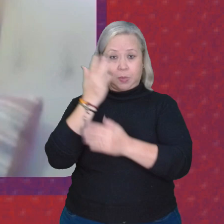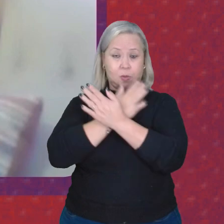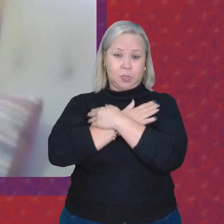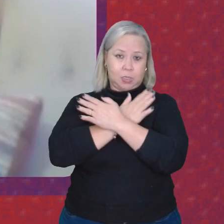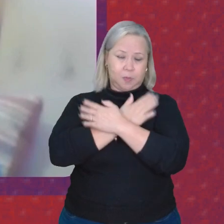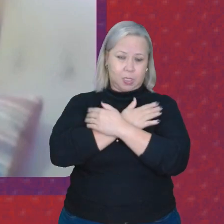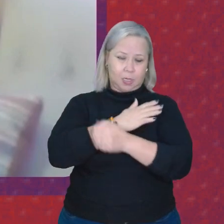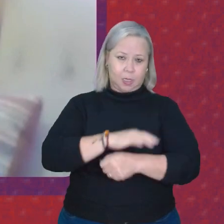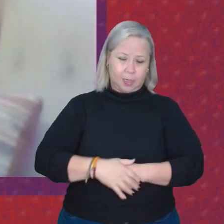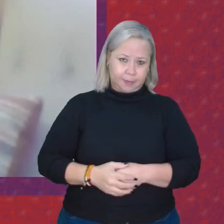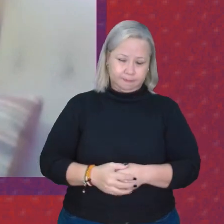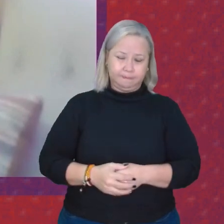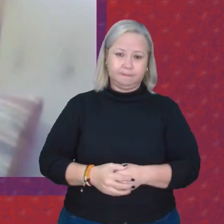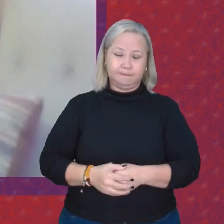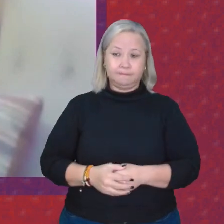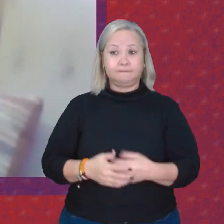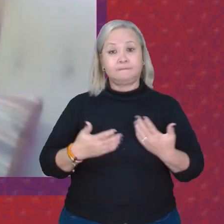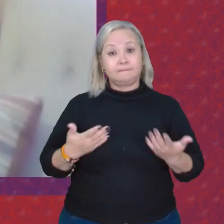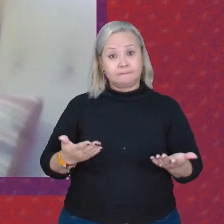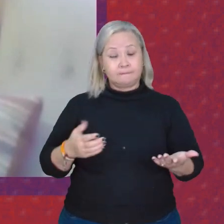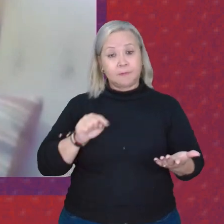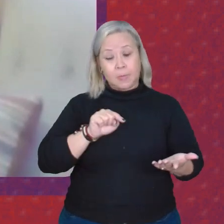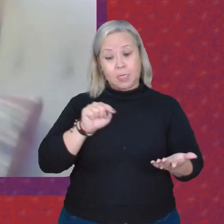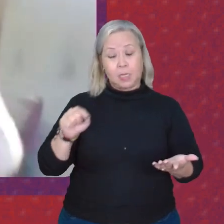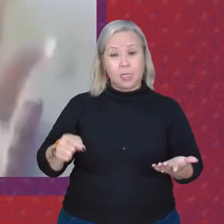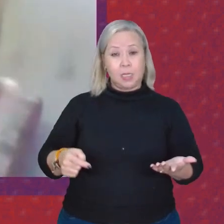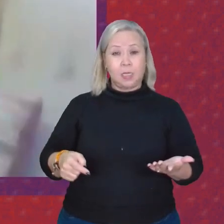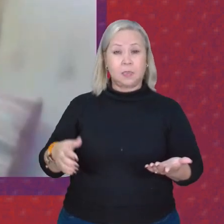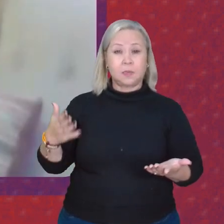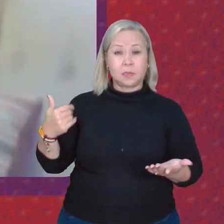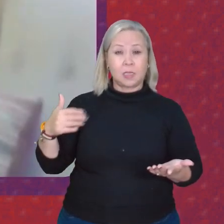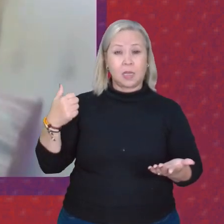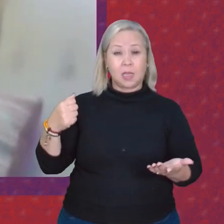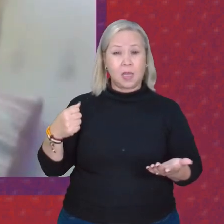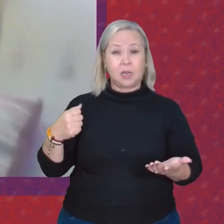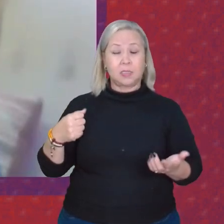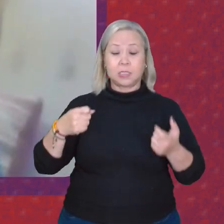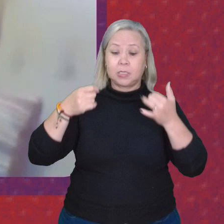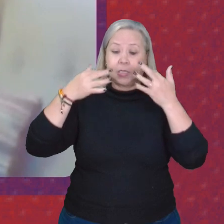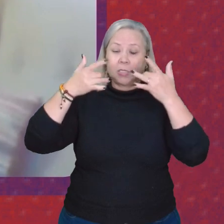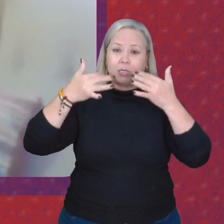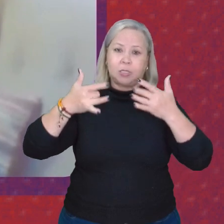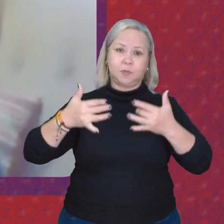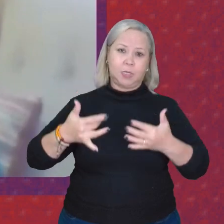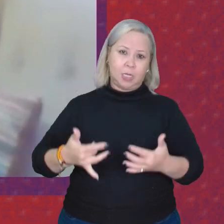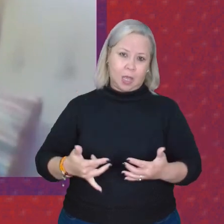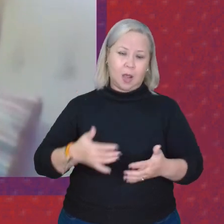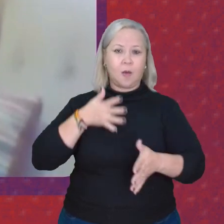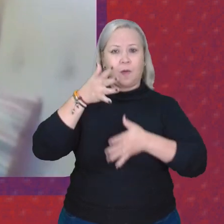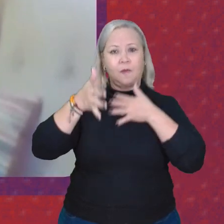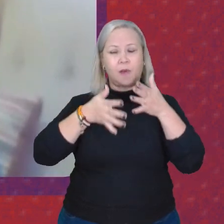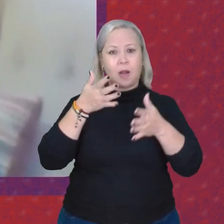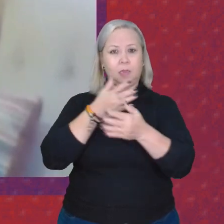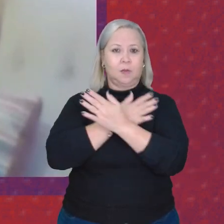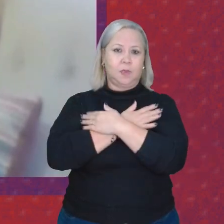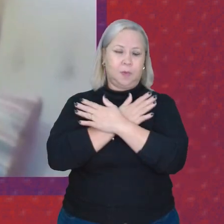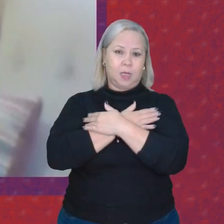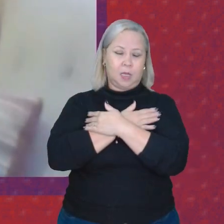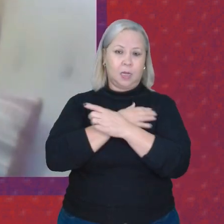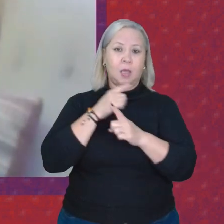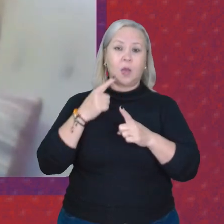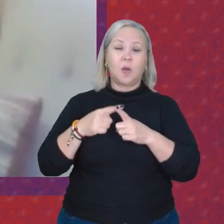desempregadas. Mas isso naquelas que se declaram, de fato, como desempregadas, porque tem